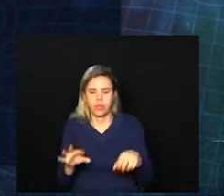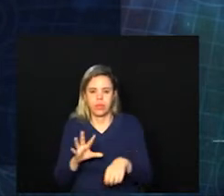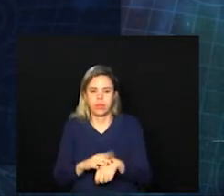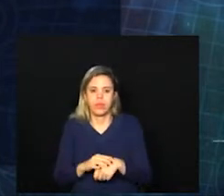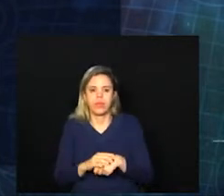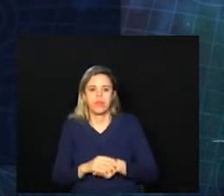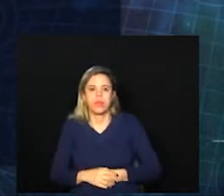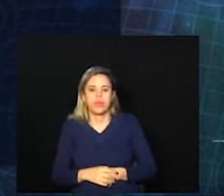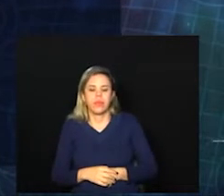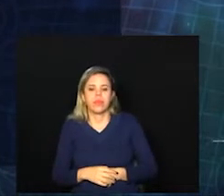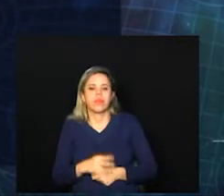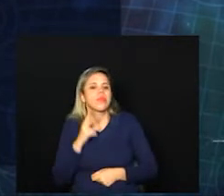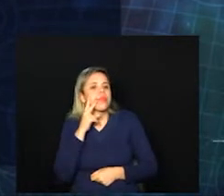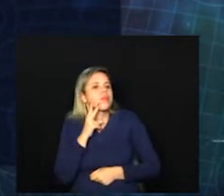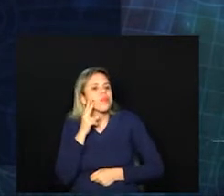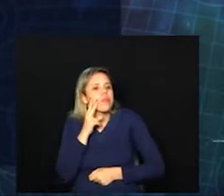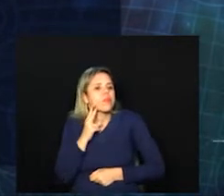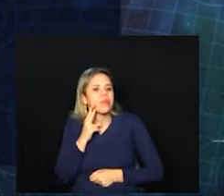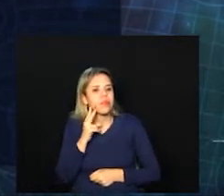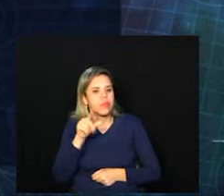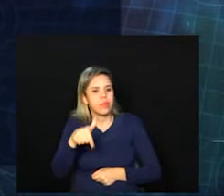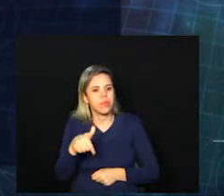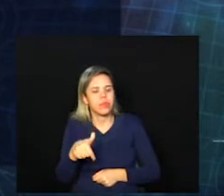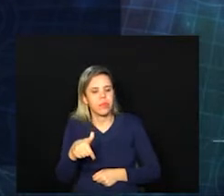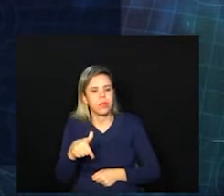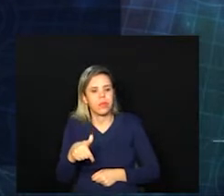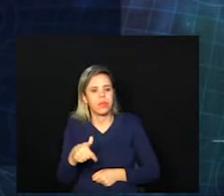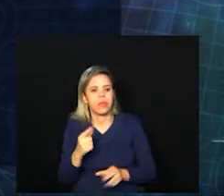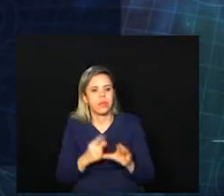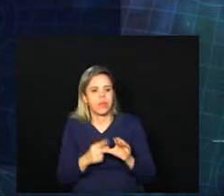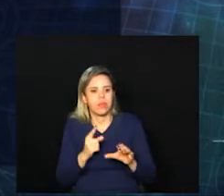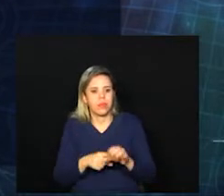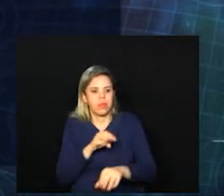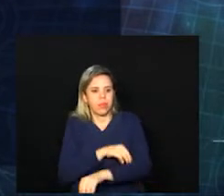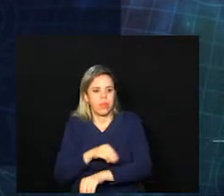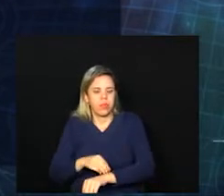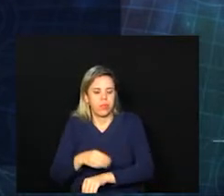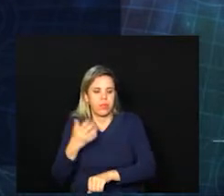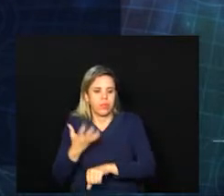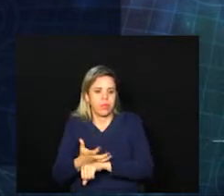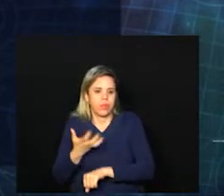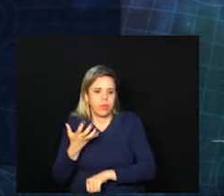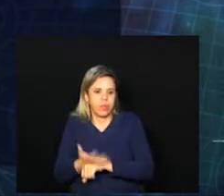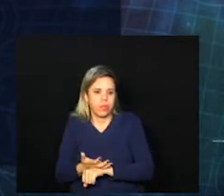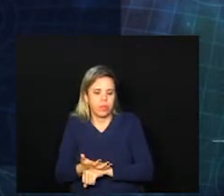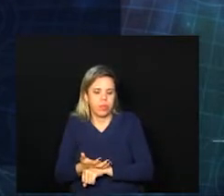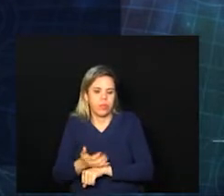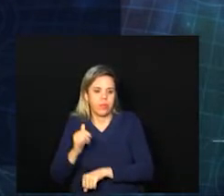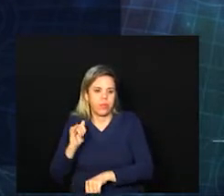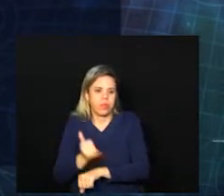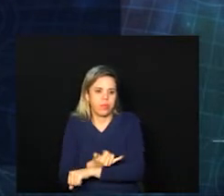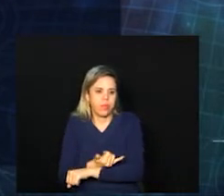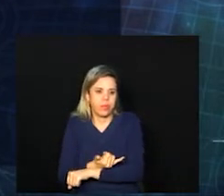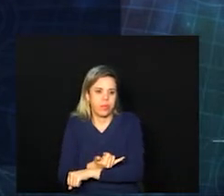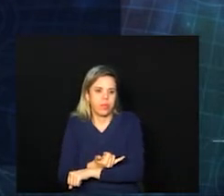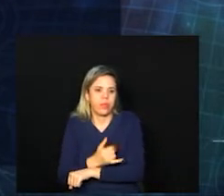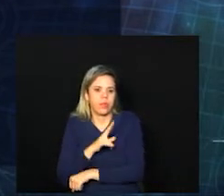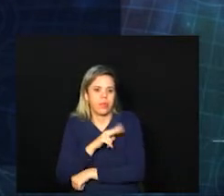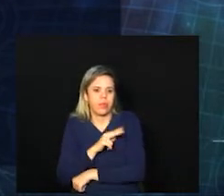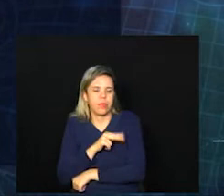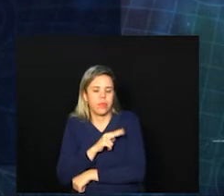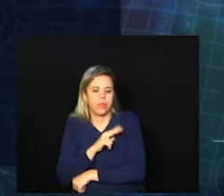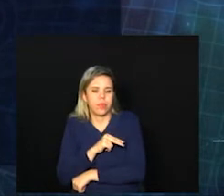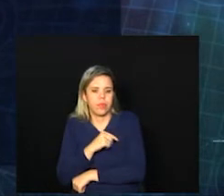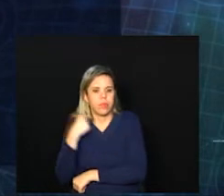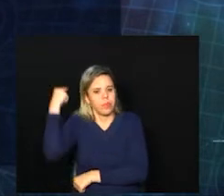doença. Vinhedo, na sequência aparecem Cosmópolis, Montemor, Nova Odessa, Jaguariúna,